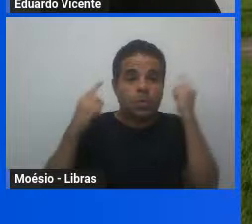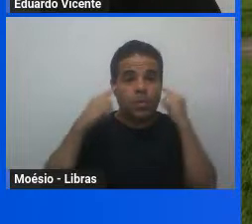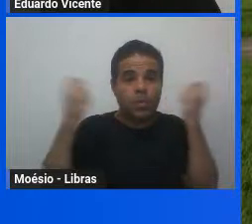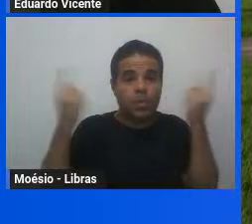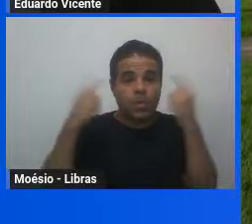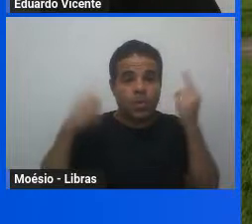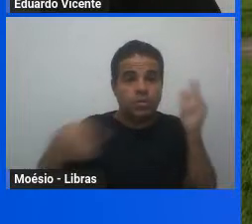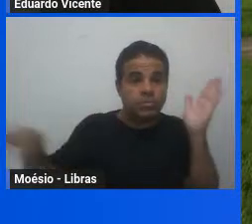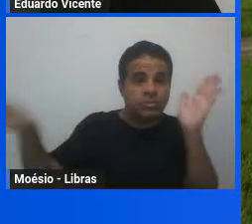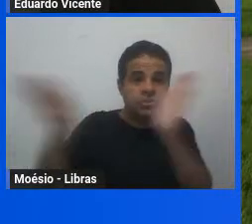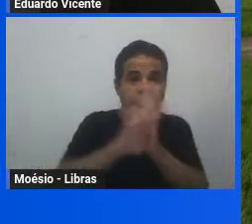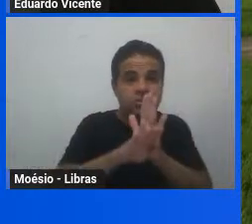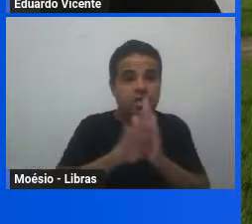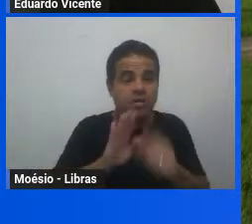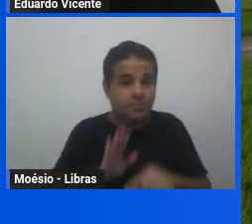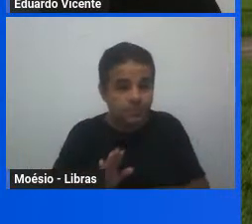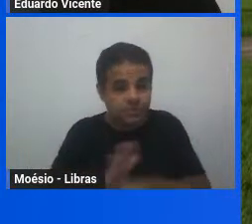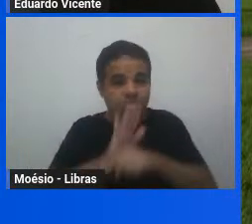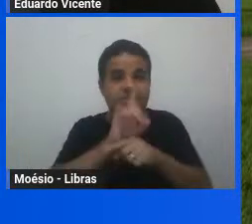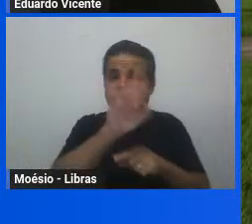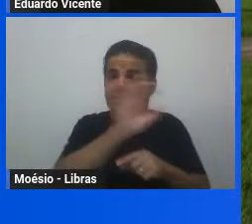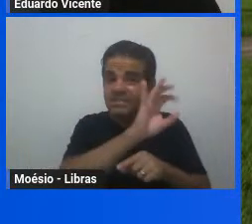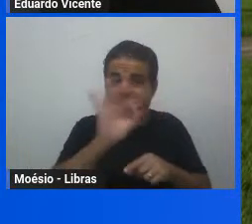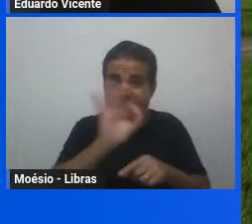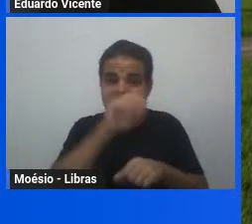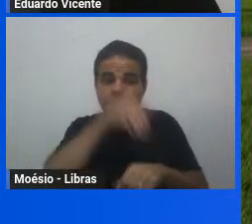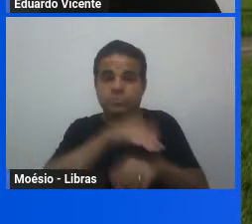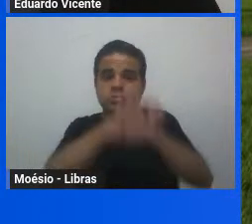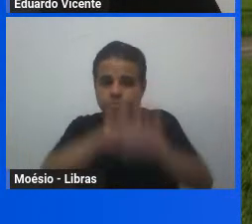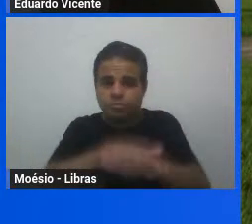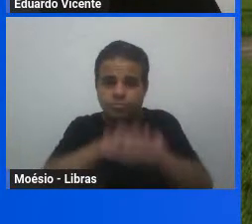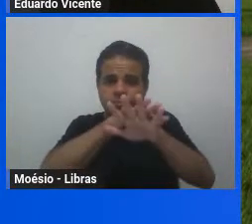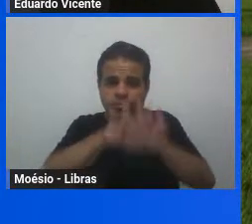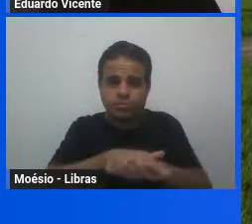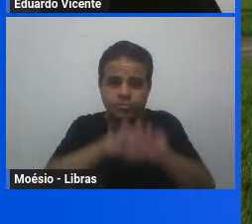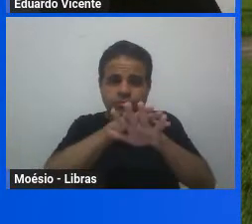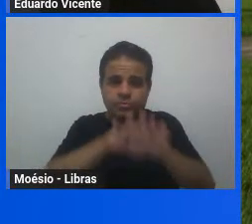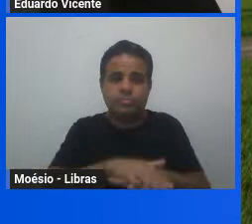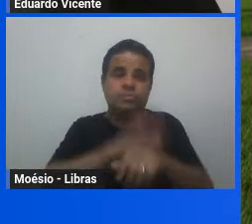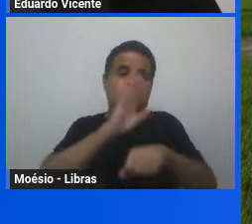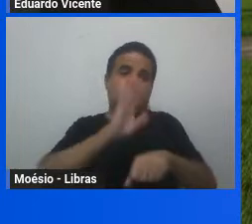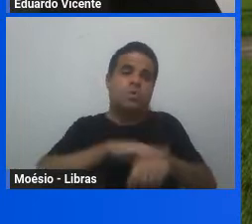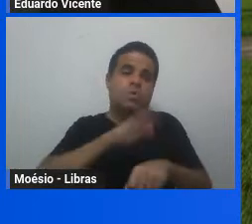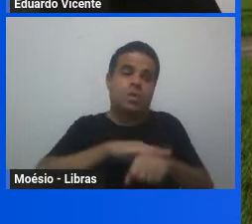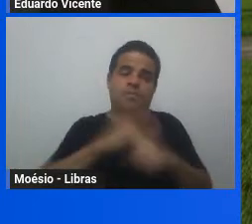120 compressões por minuto, o que dá aproximadamente o mesmo tempo desta música.